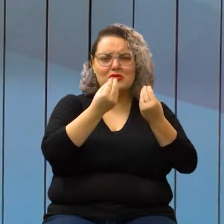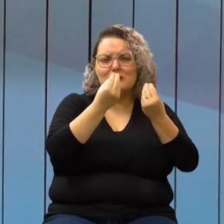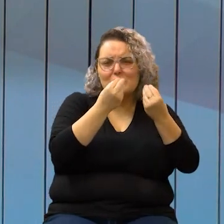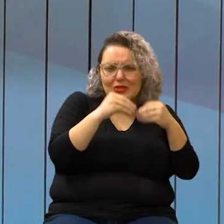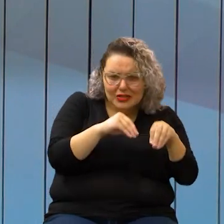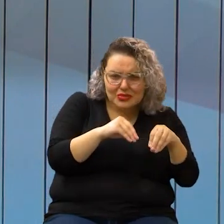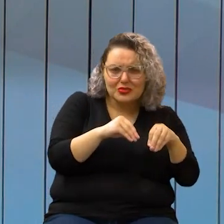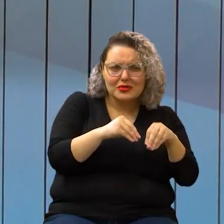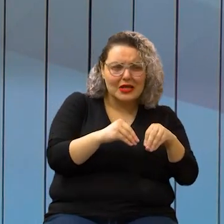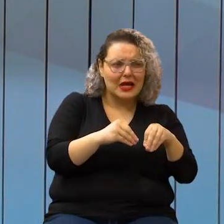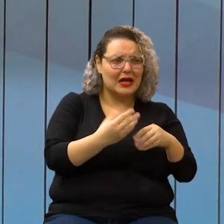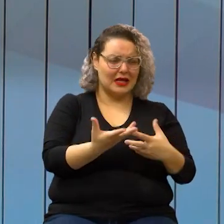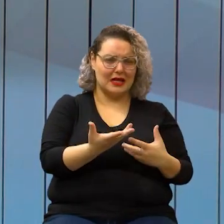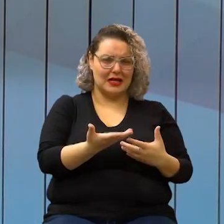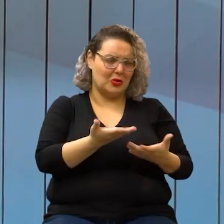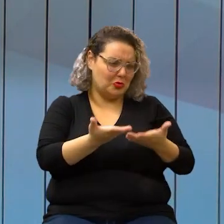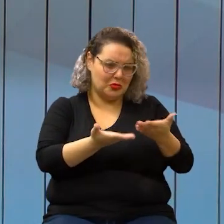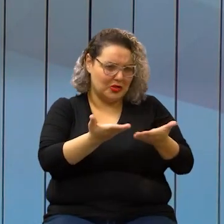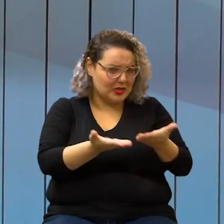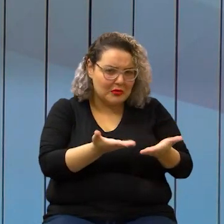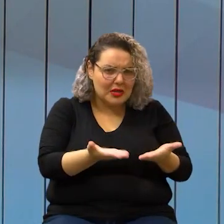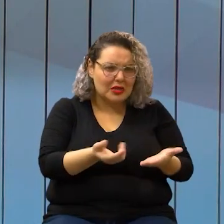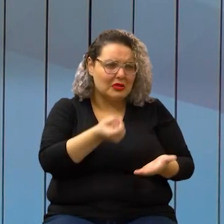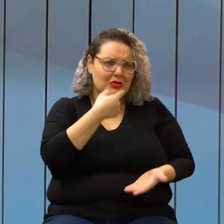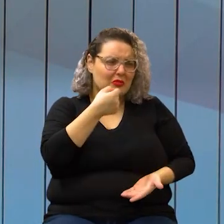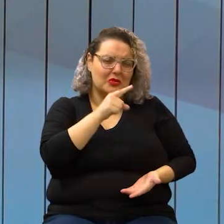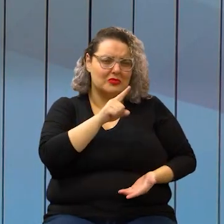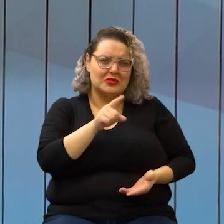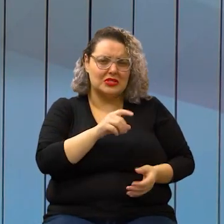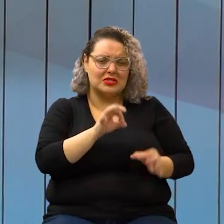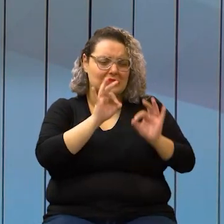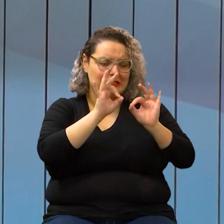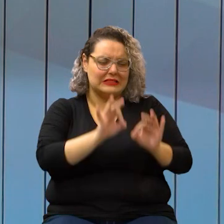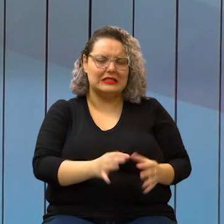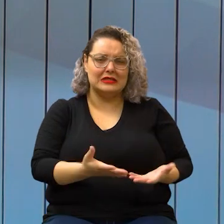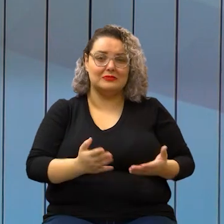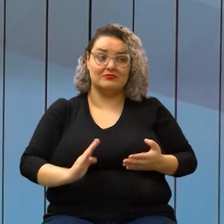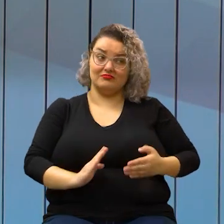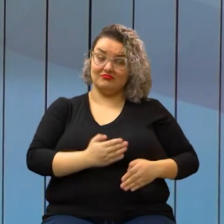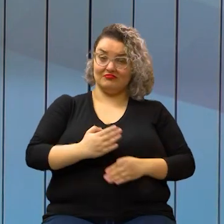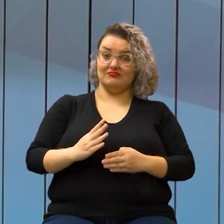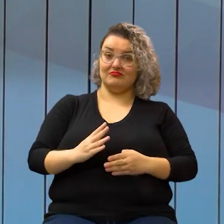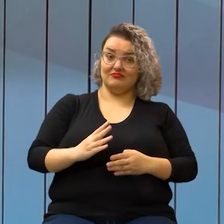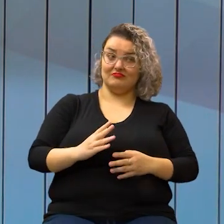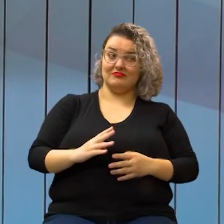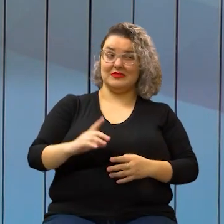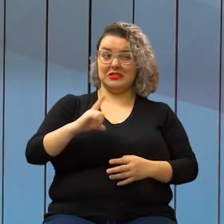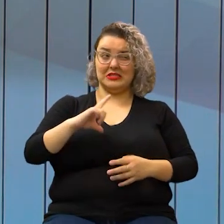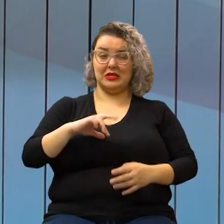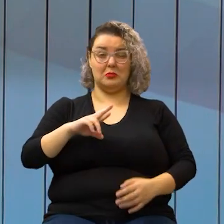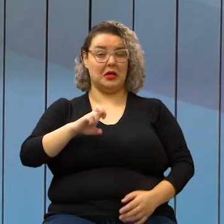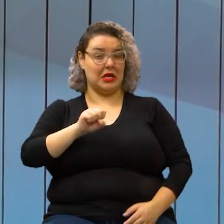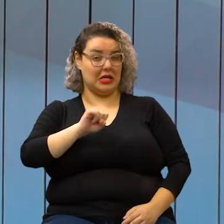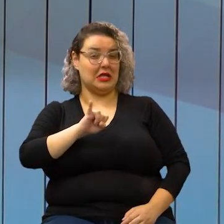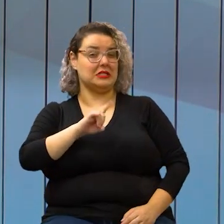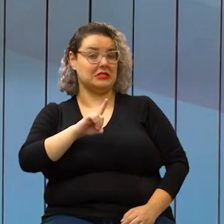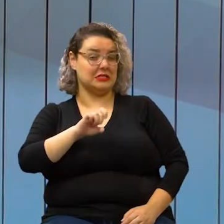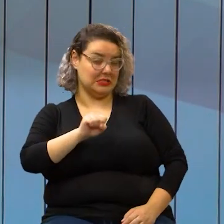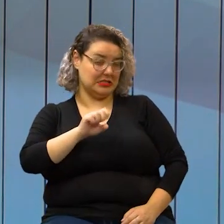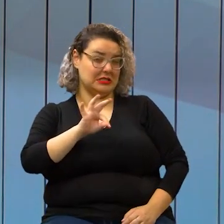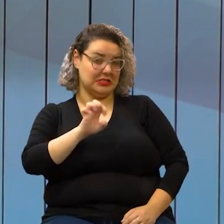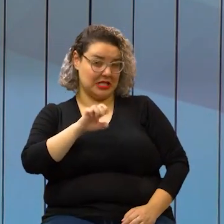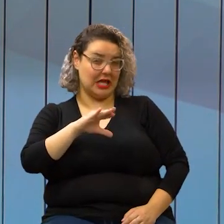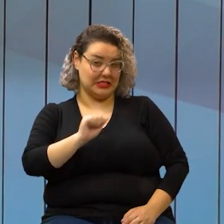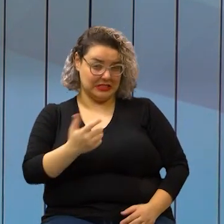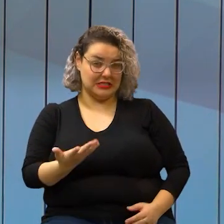ser que o medicamento não seja, o tratamento não seja suficiente e a bactéria crie uma